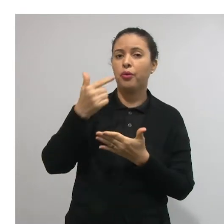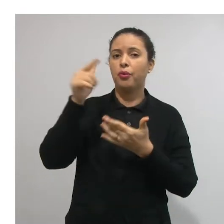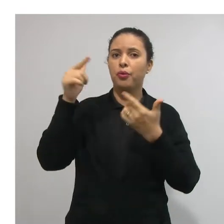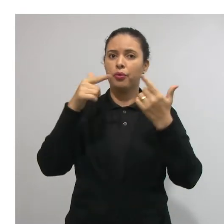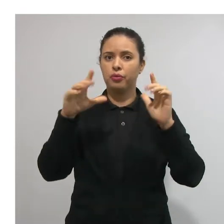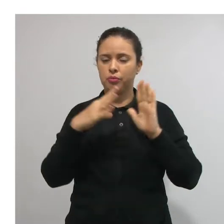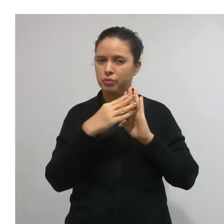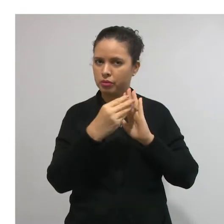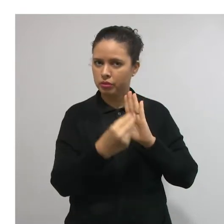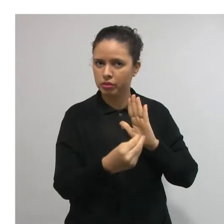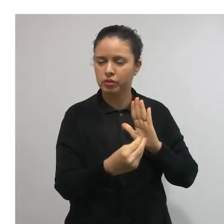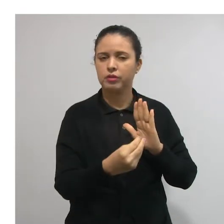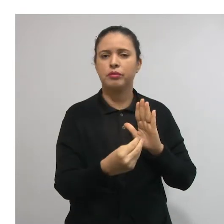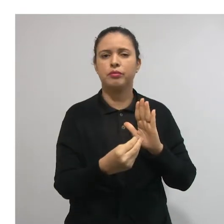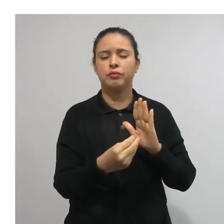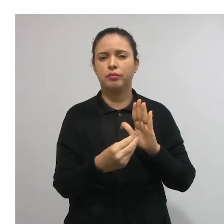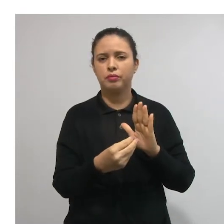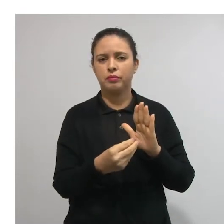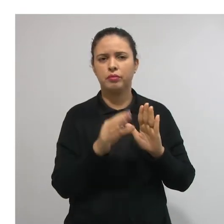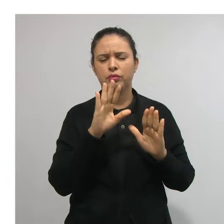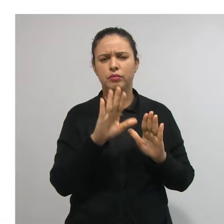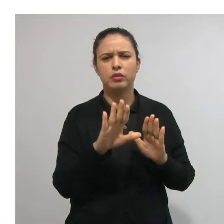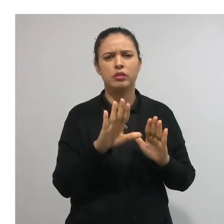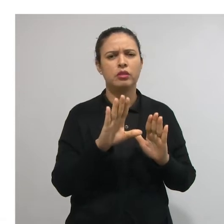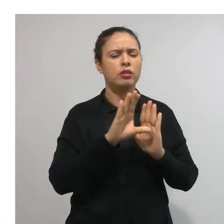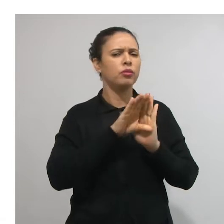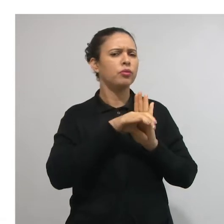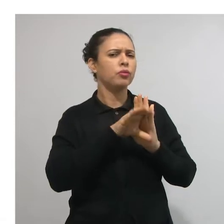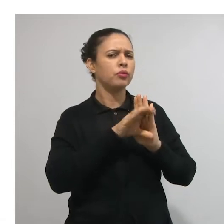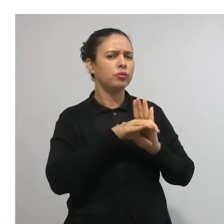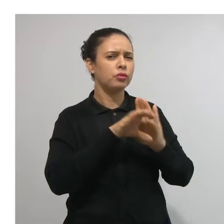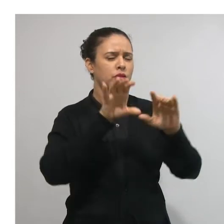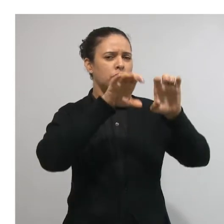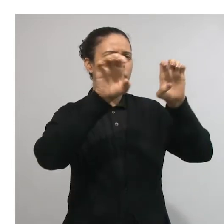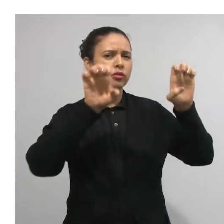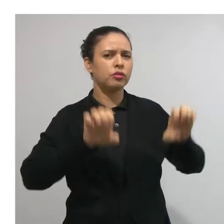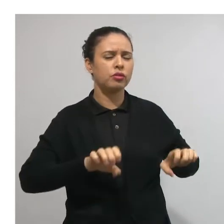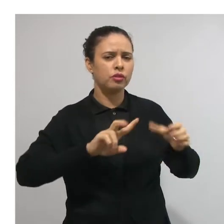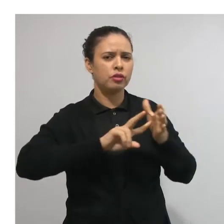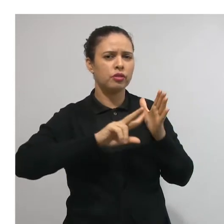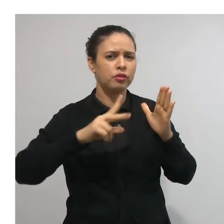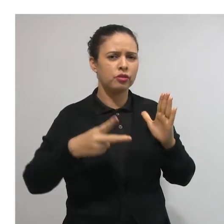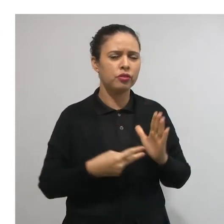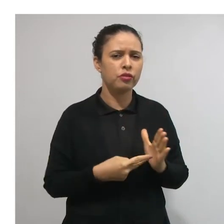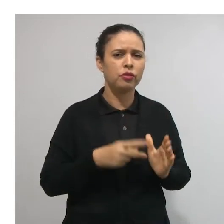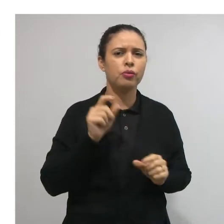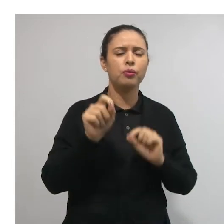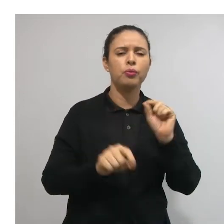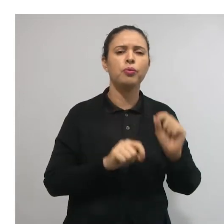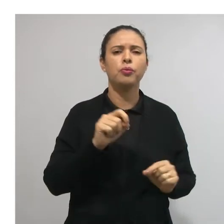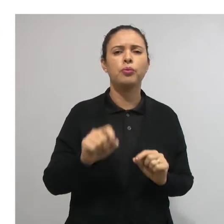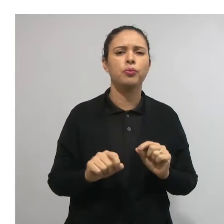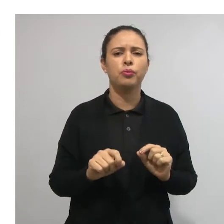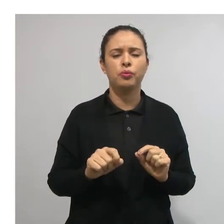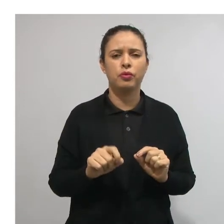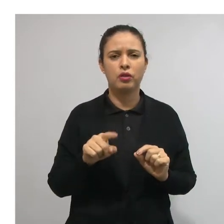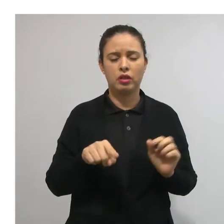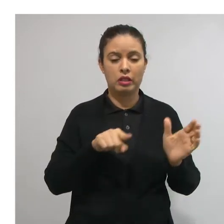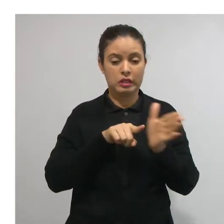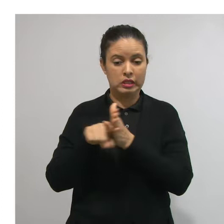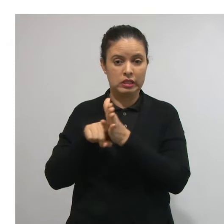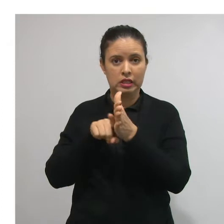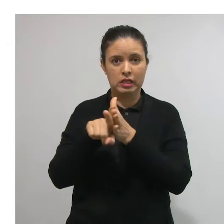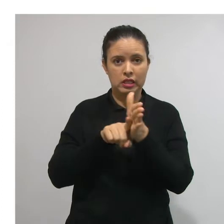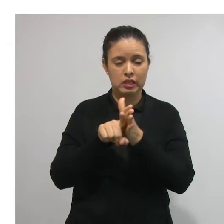para compreendermos a realidade em que o conceito de estrutura significa o quê? Olha aqui, a